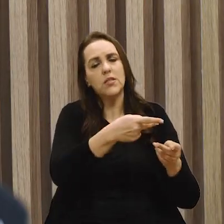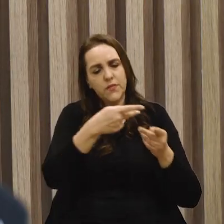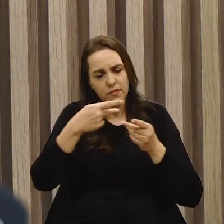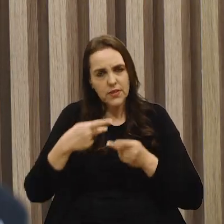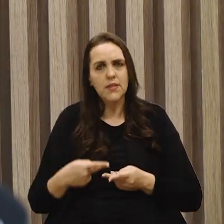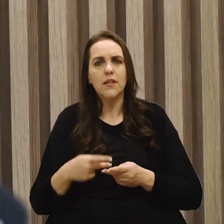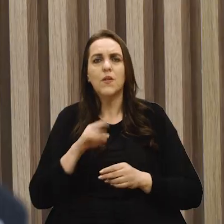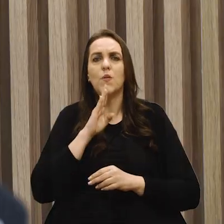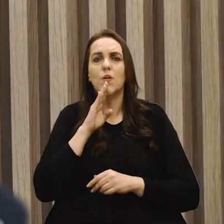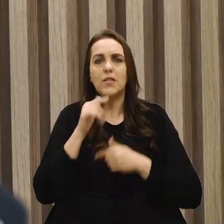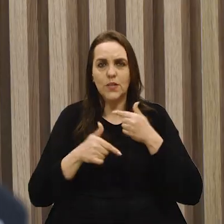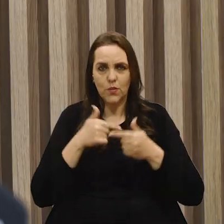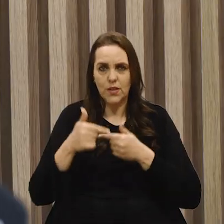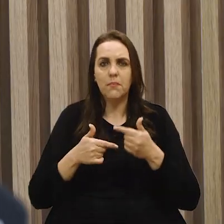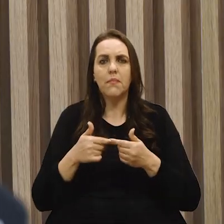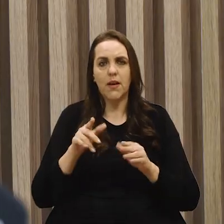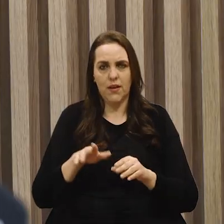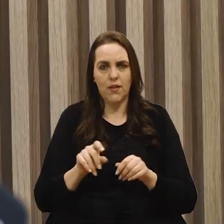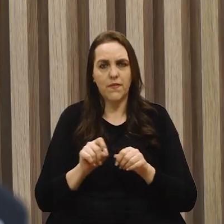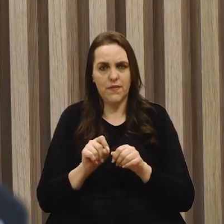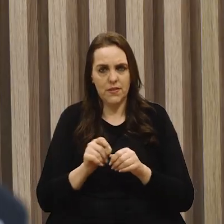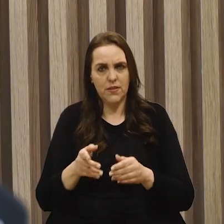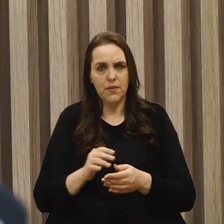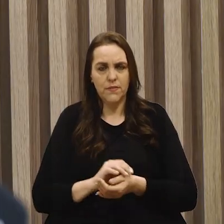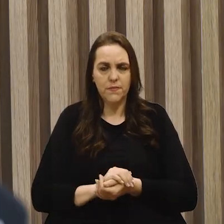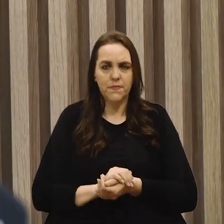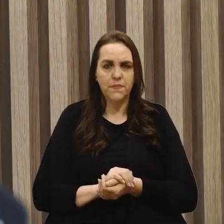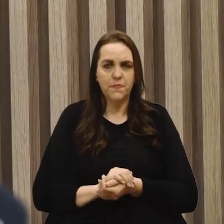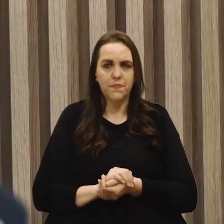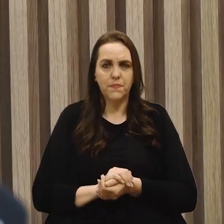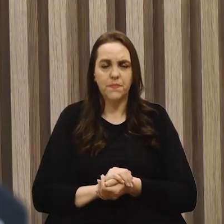possa nos visitar e conhecer o trabalho que é desenvolvido.